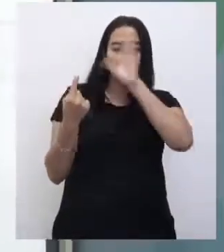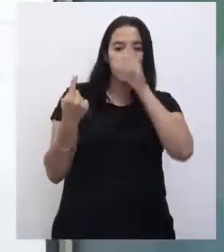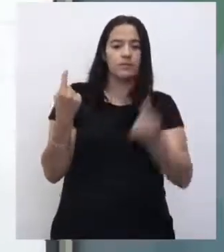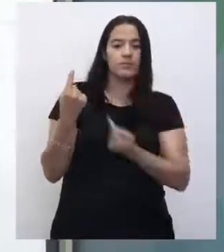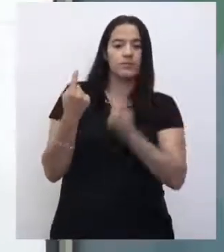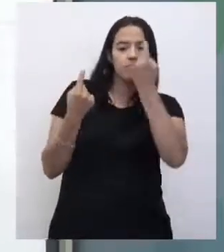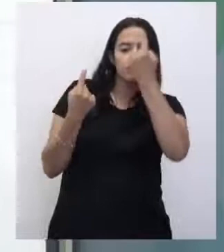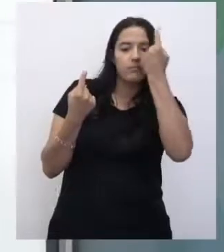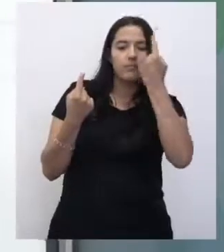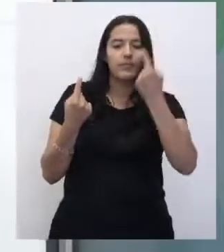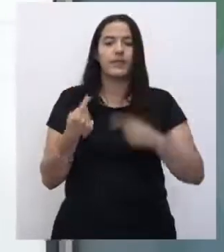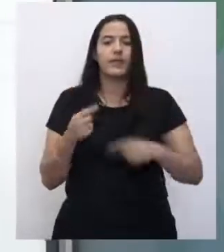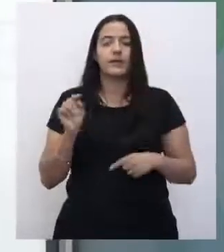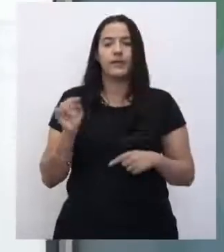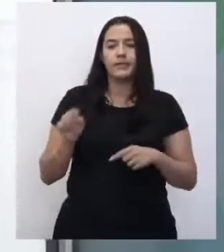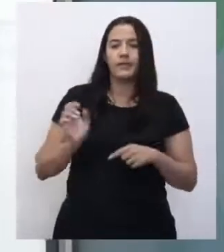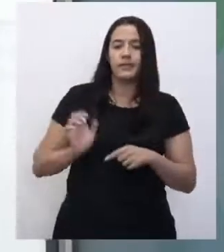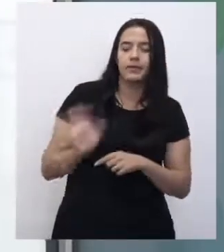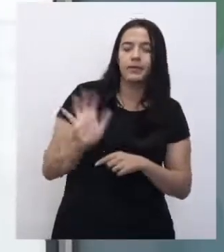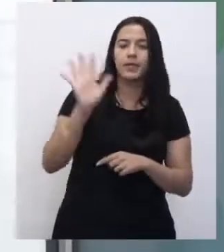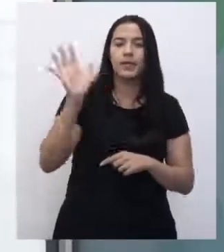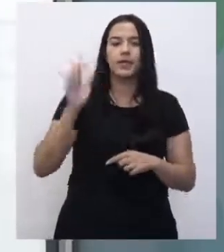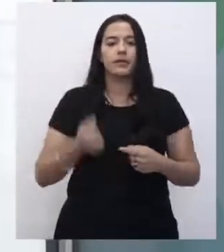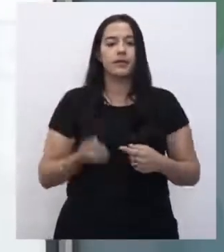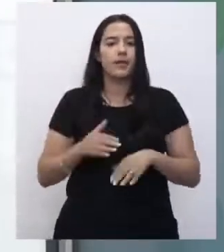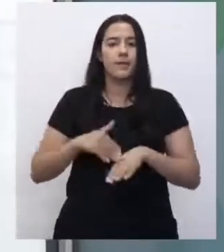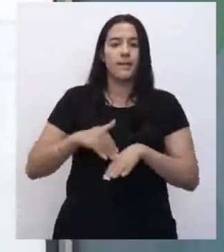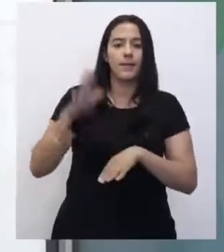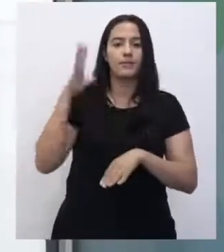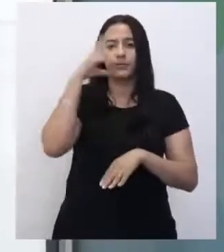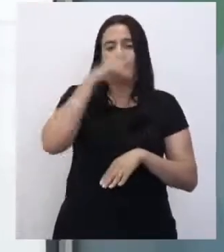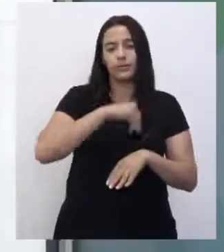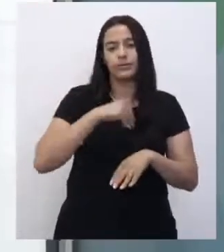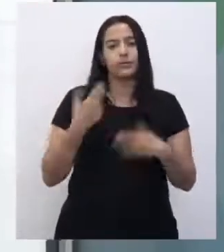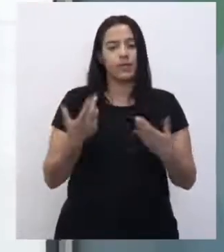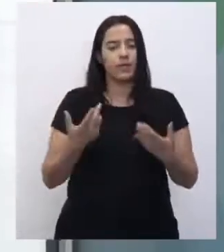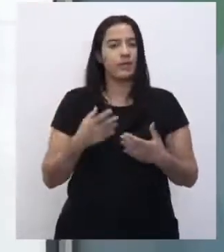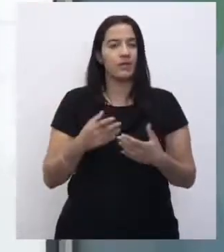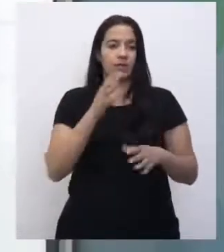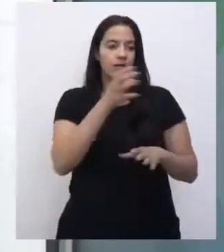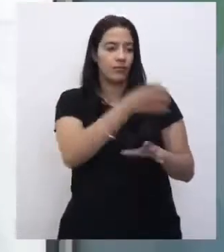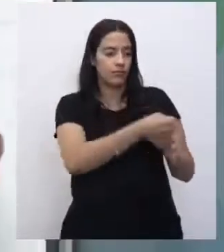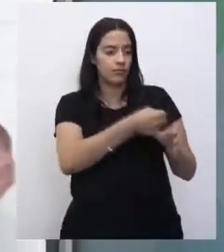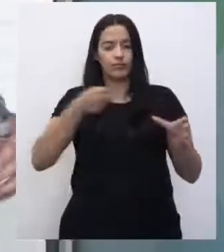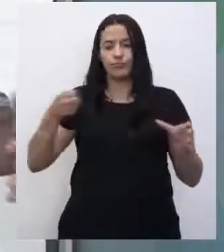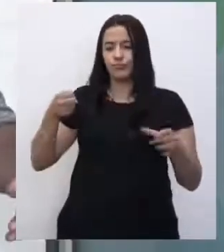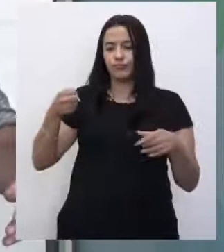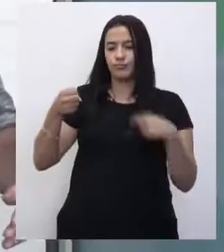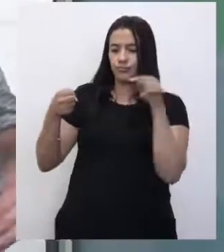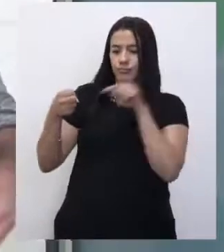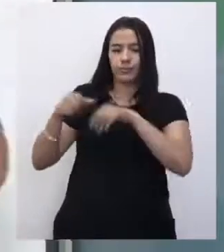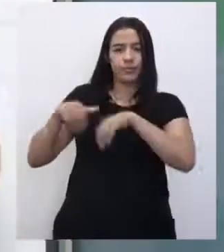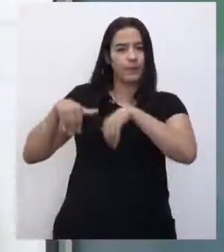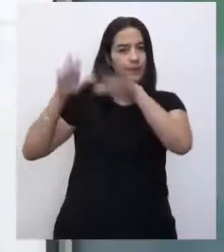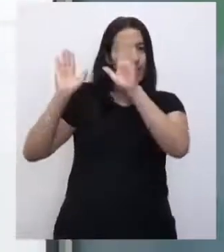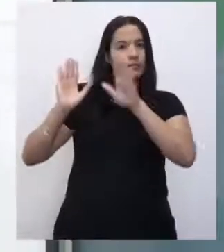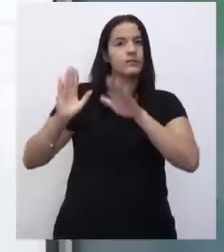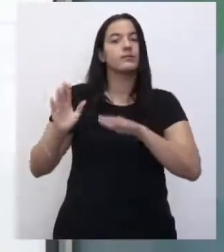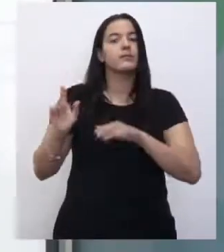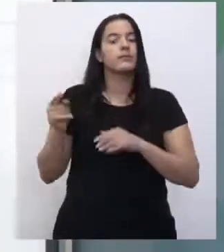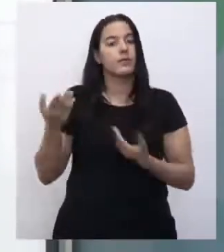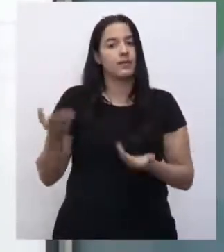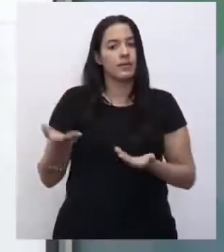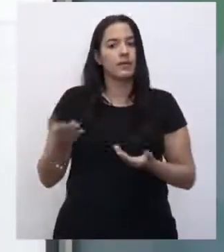esse aqui é o mais caro, esse aqui é o mais bonito. Então, quando eu tiro um do grupo e falo que é o mais, eu estou fazendo